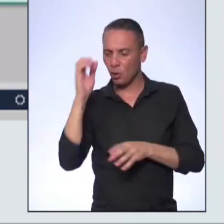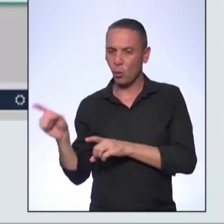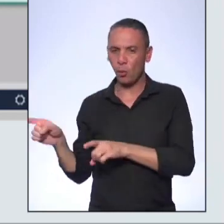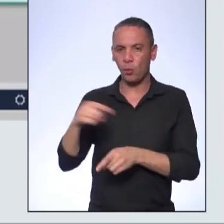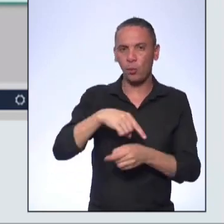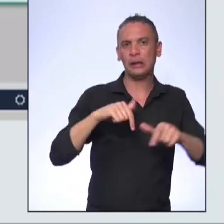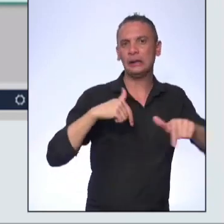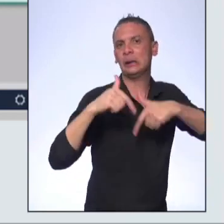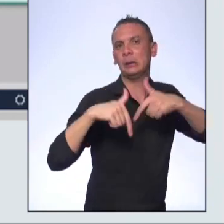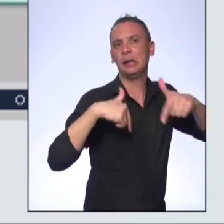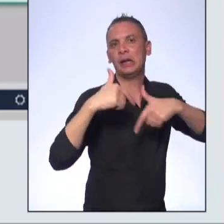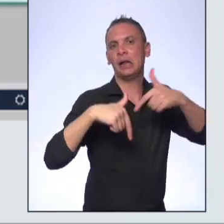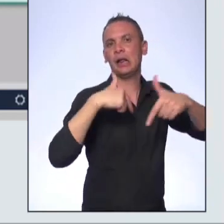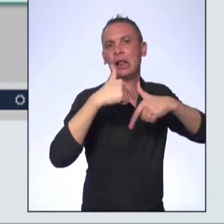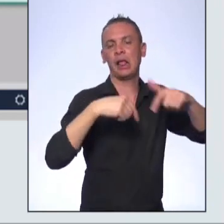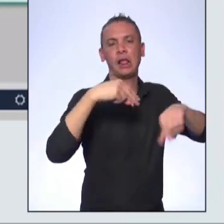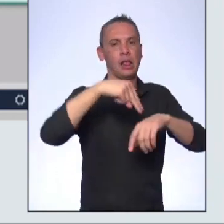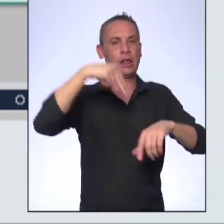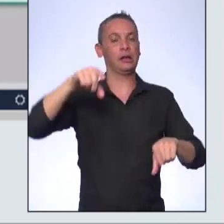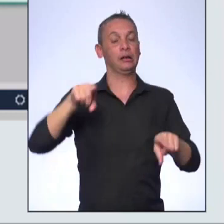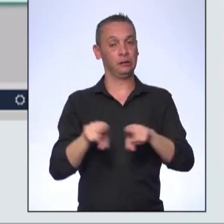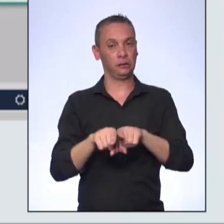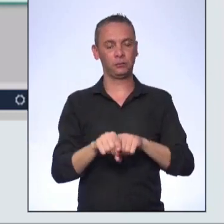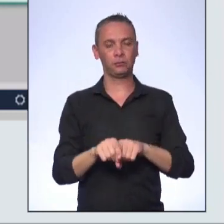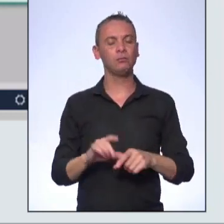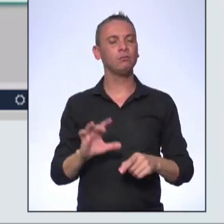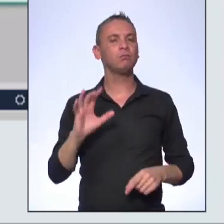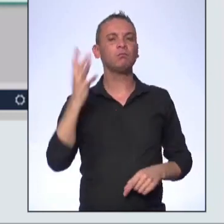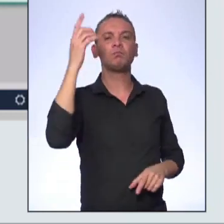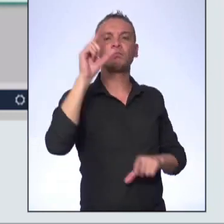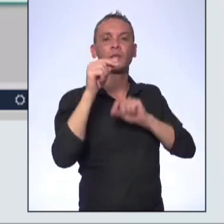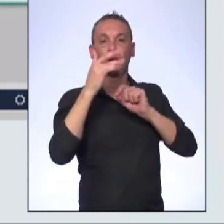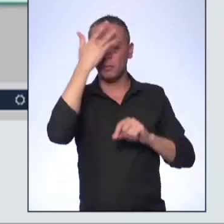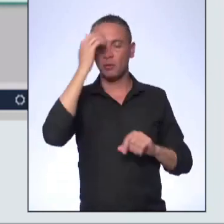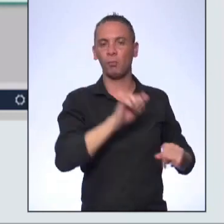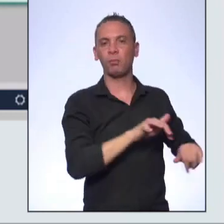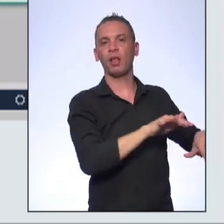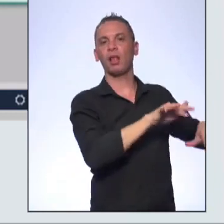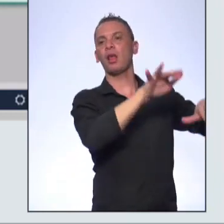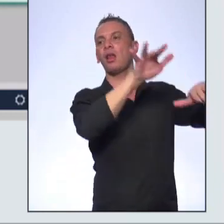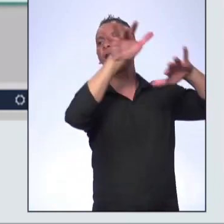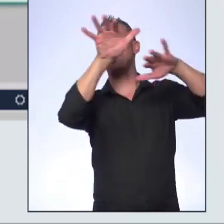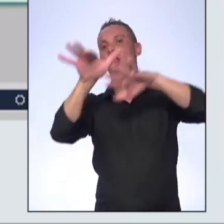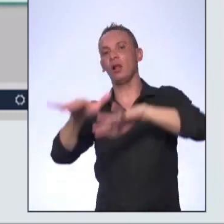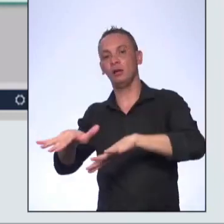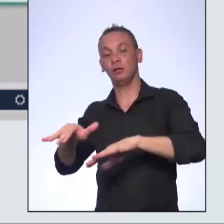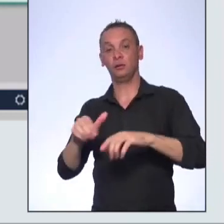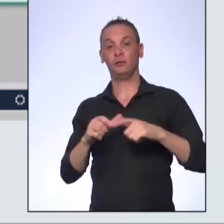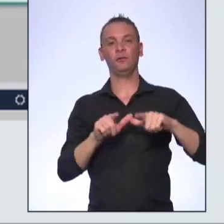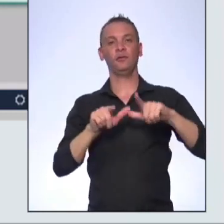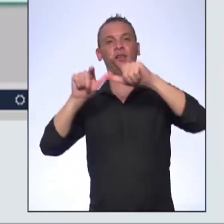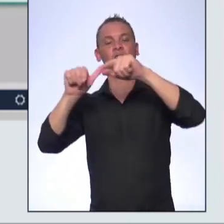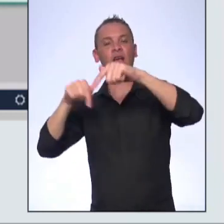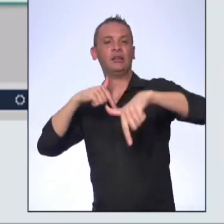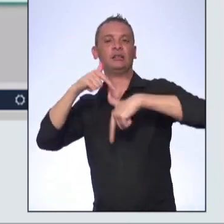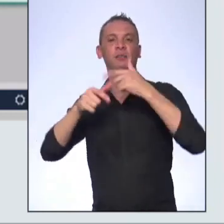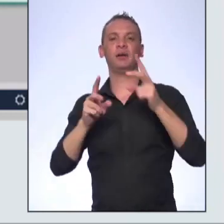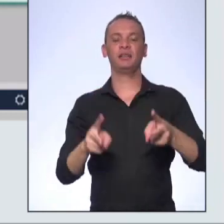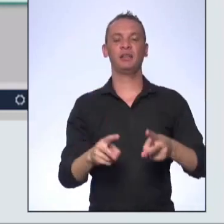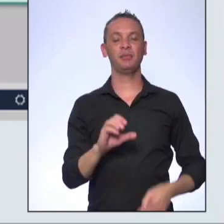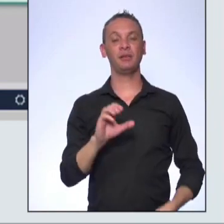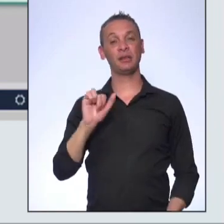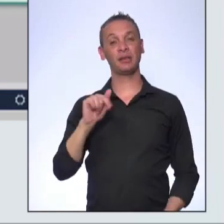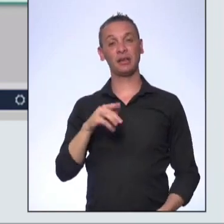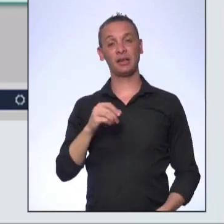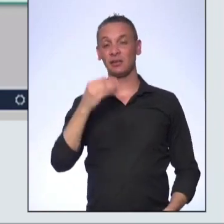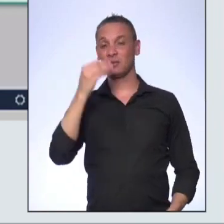sertanejo nordestino. Como consequência, o movimento migratório foi muito forte a partir desse período, e assim o cangaço perdeu força